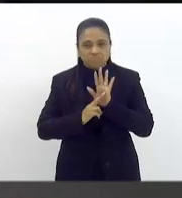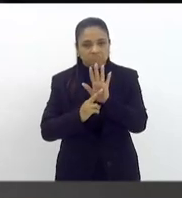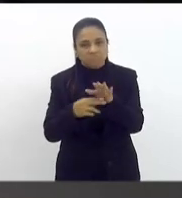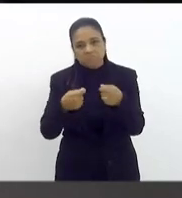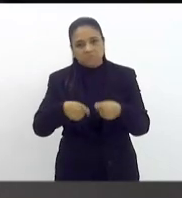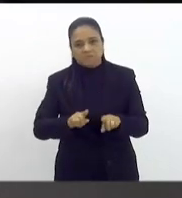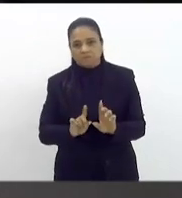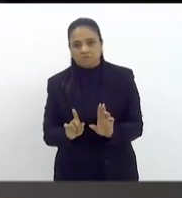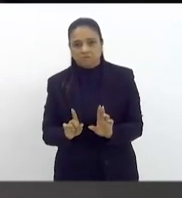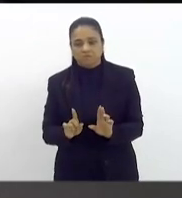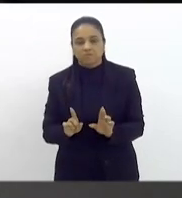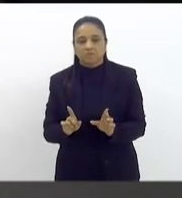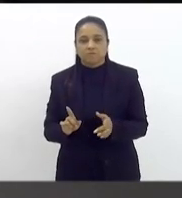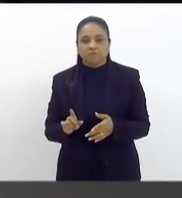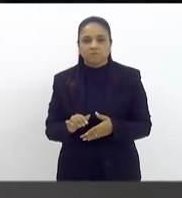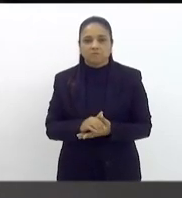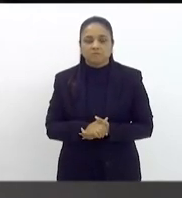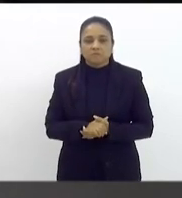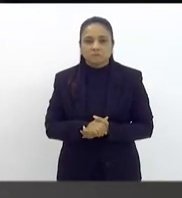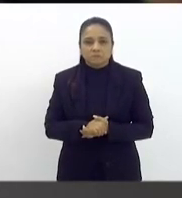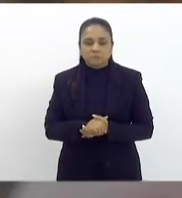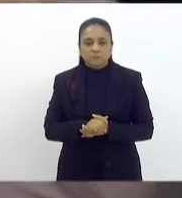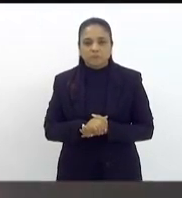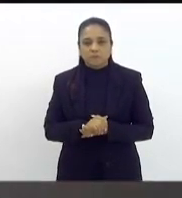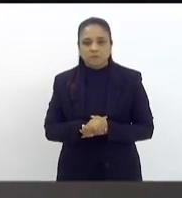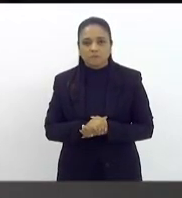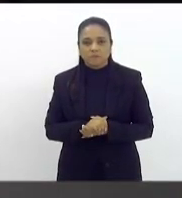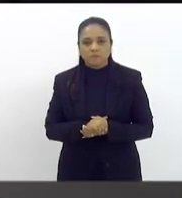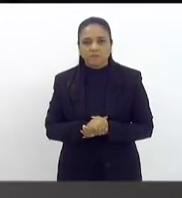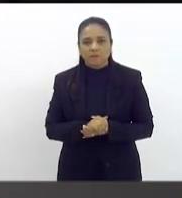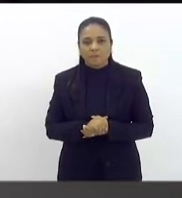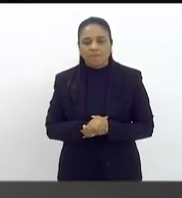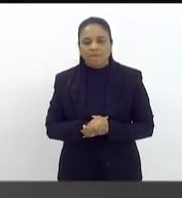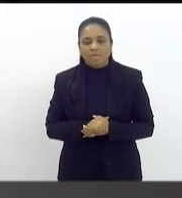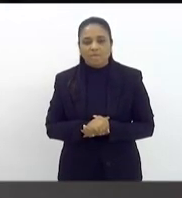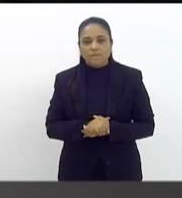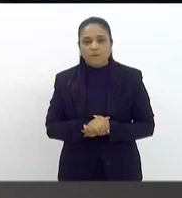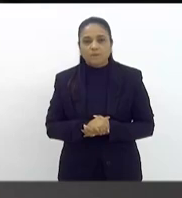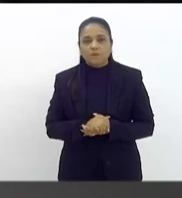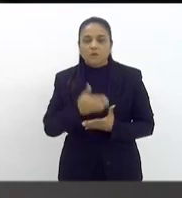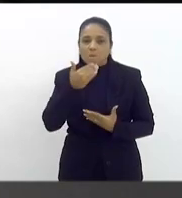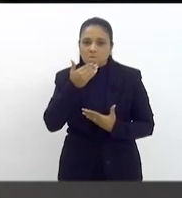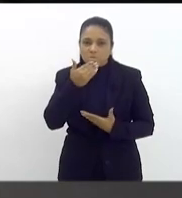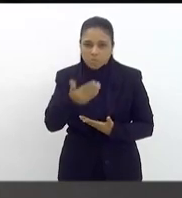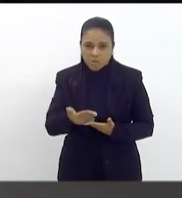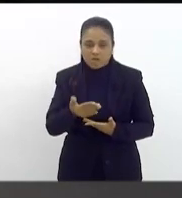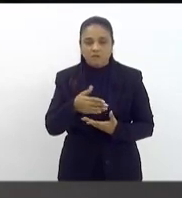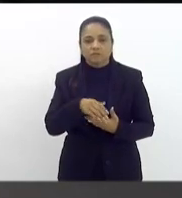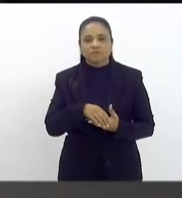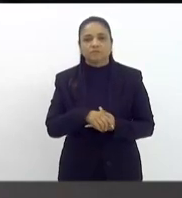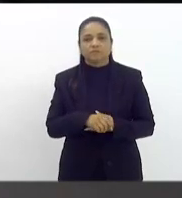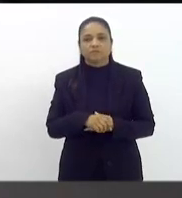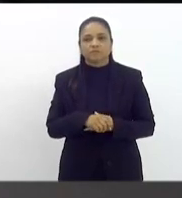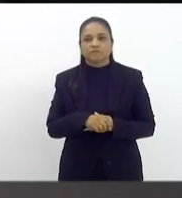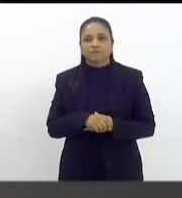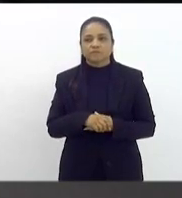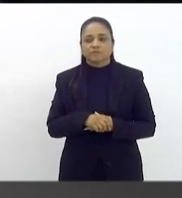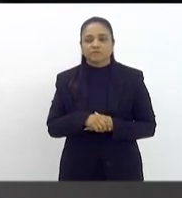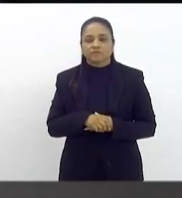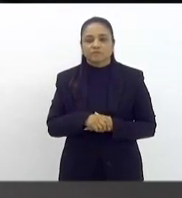hein? Quer dizer... Mas eu peço, Chel, você deseja fazer uso